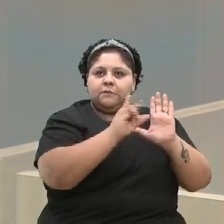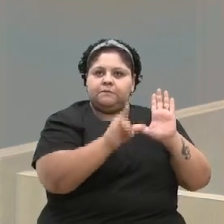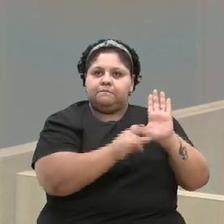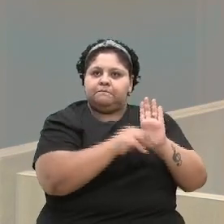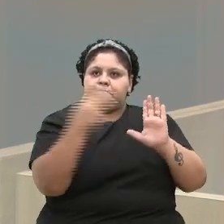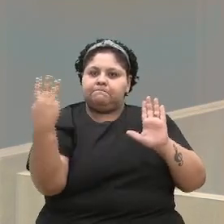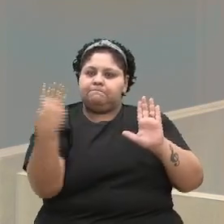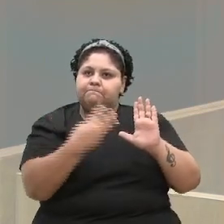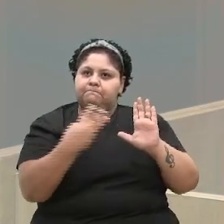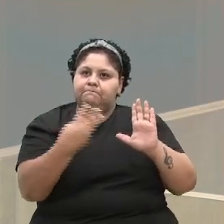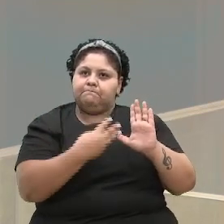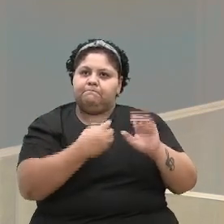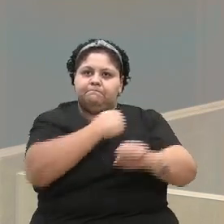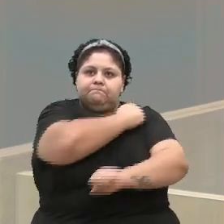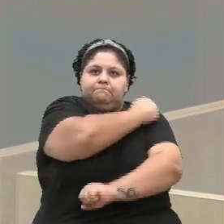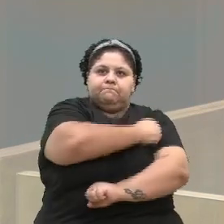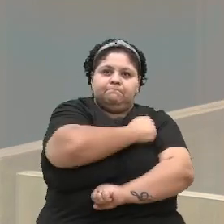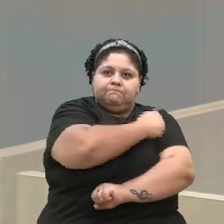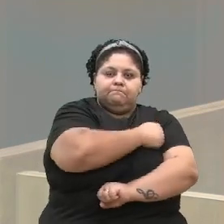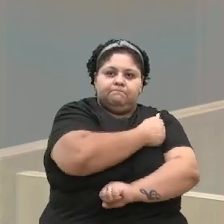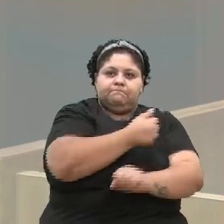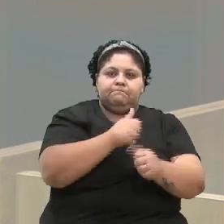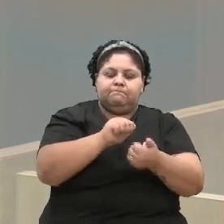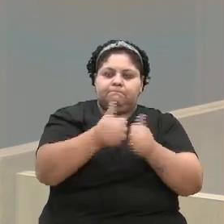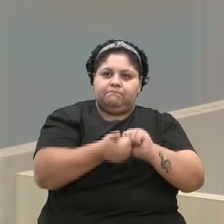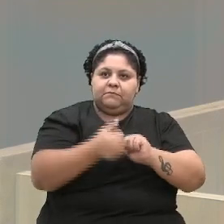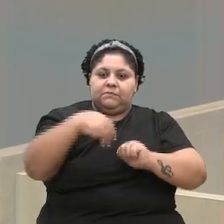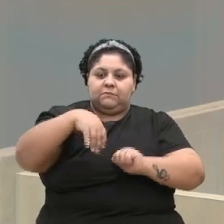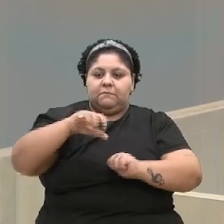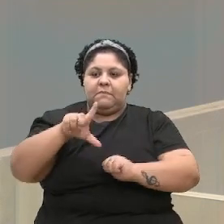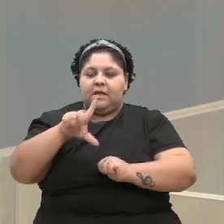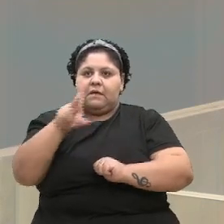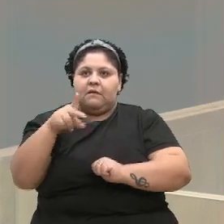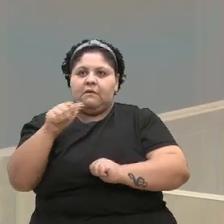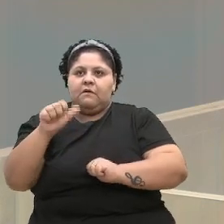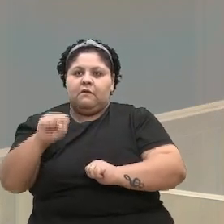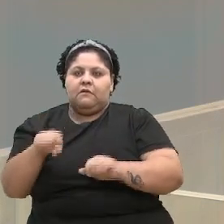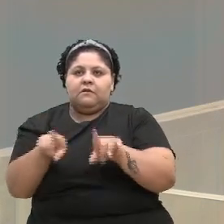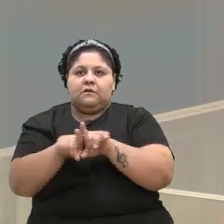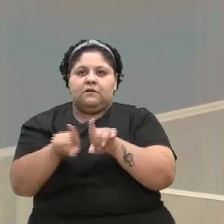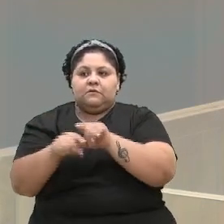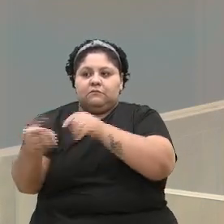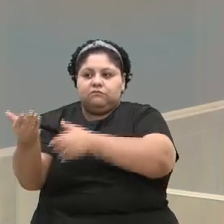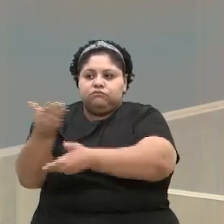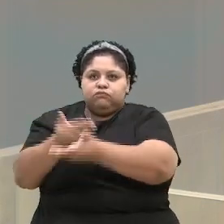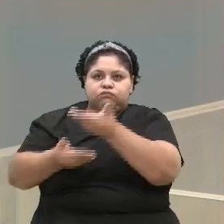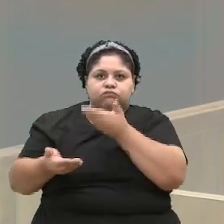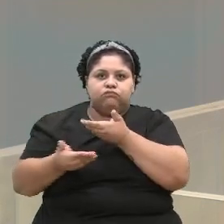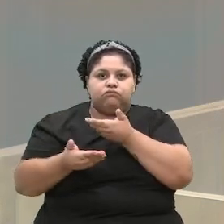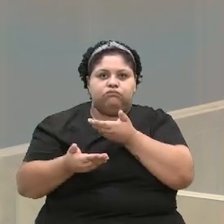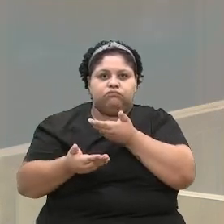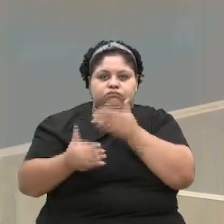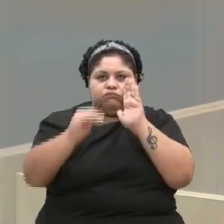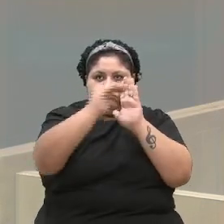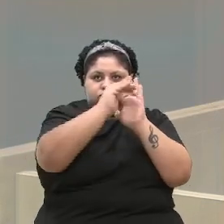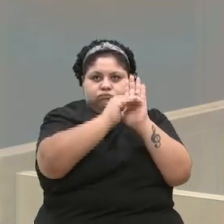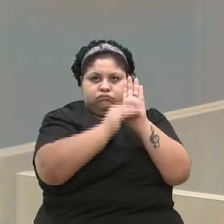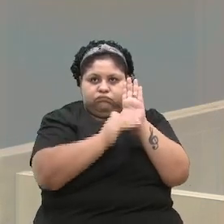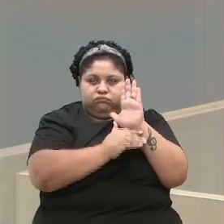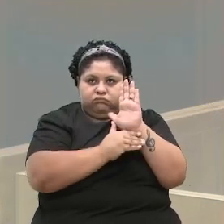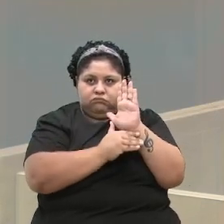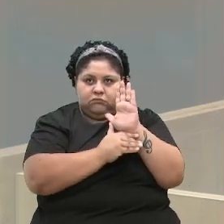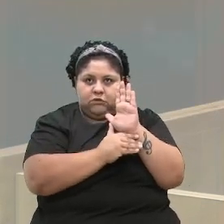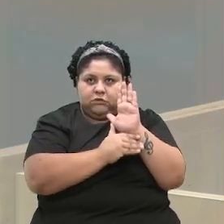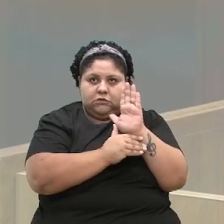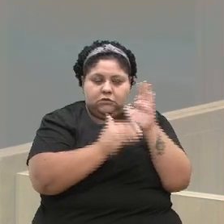atletas amadores beneficiários do programa Milhas Solidárias deverão atender às seguintes condições: residir